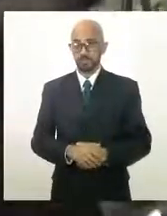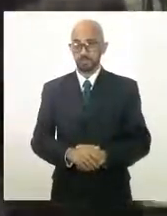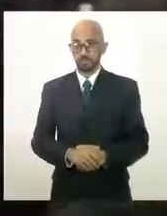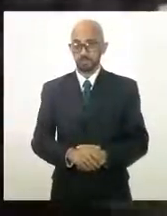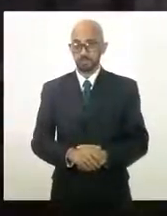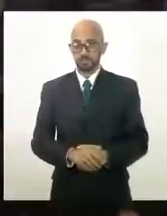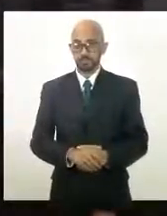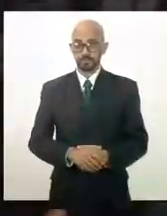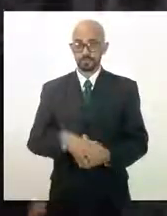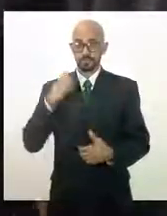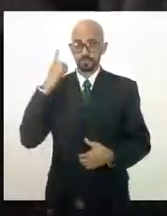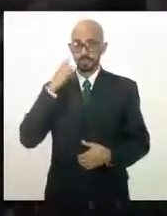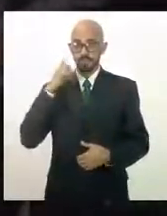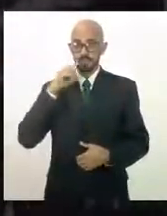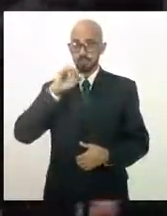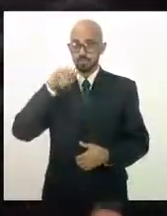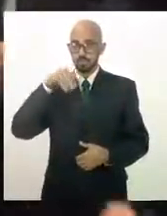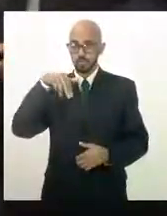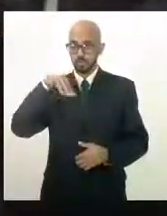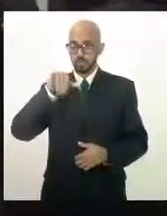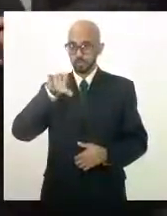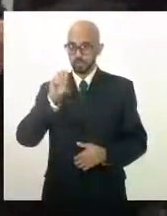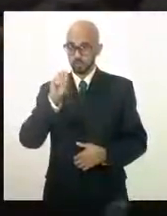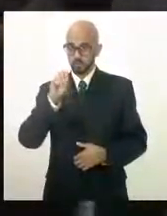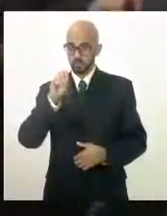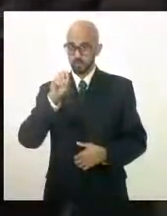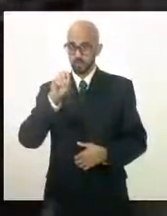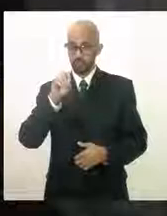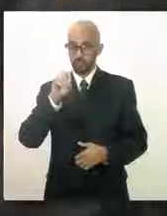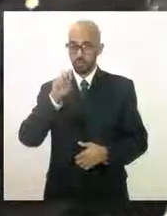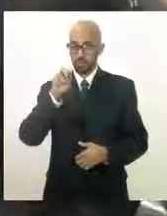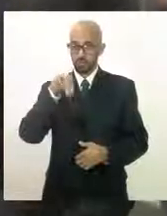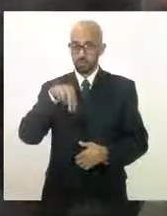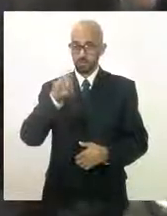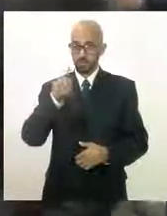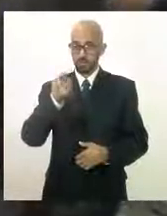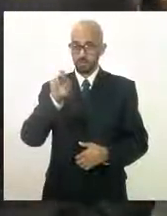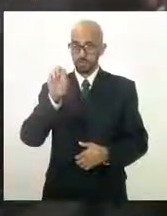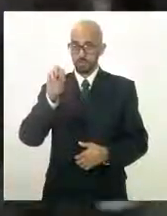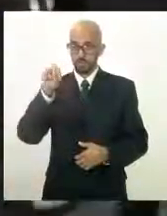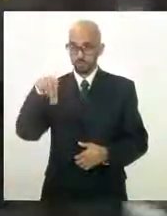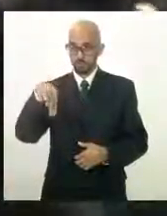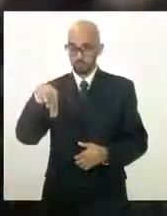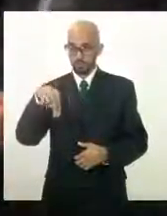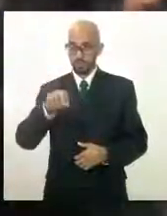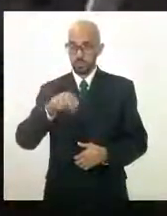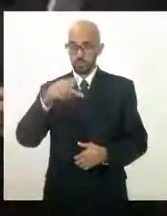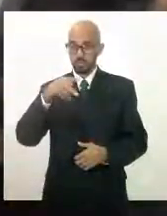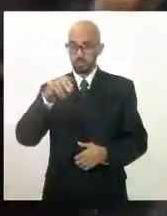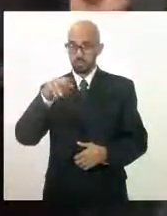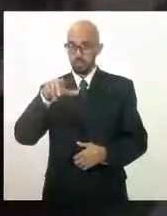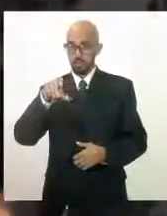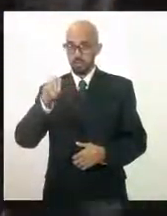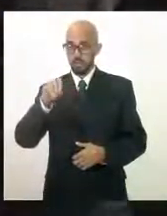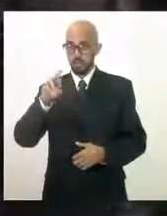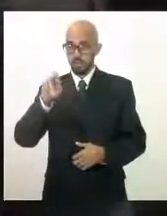deputado Jânio, deputado Wanderson, deputado Paulo Ramos,